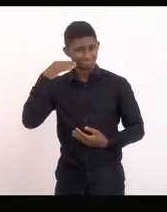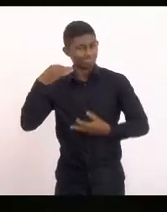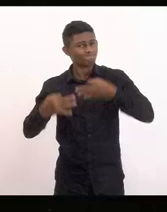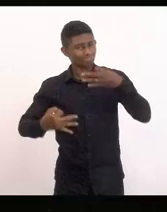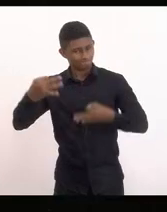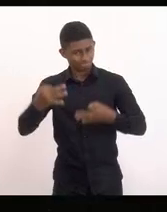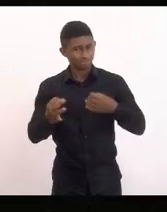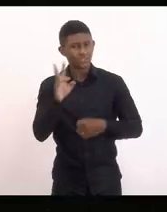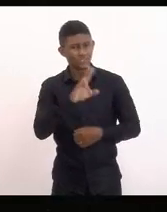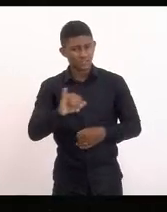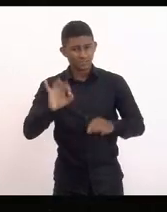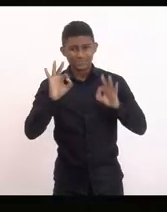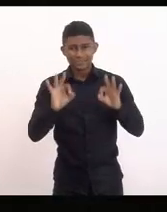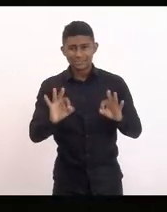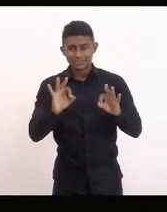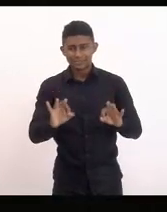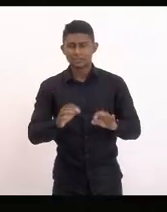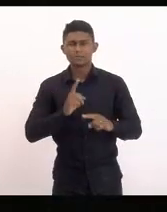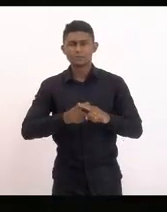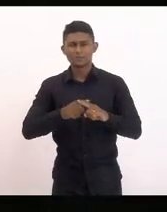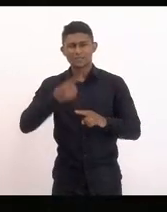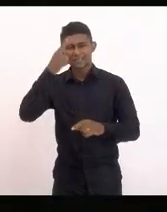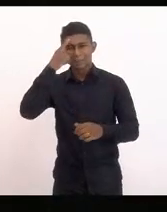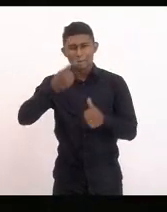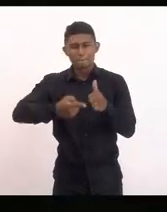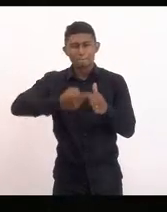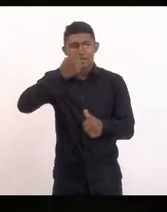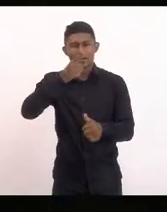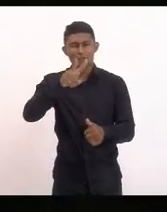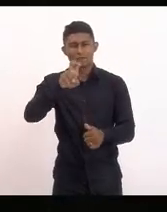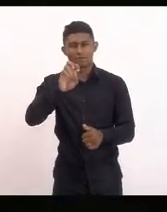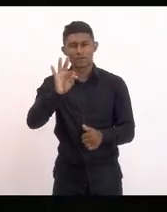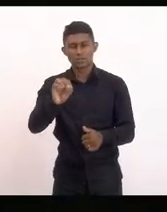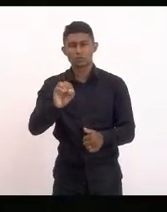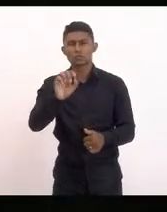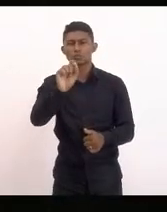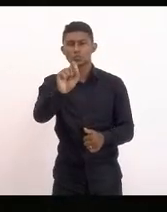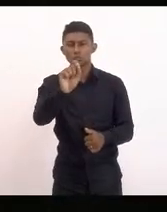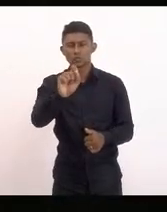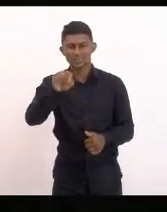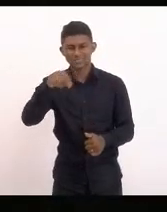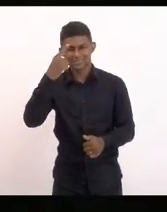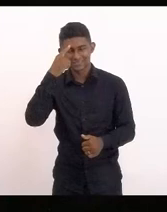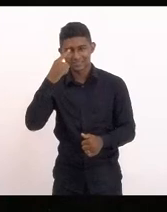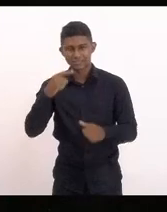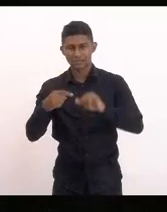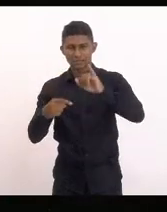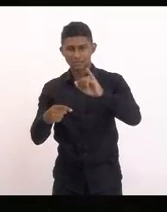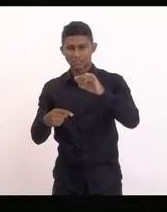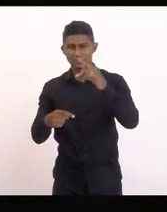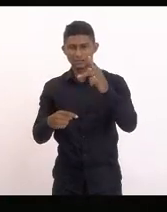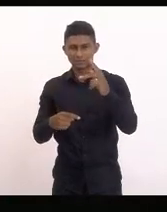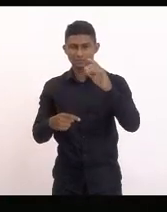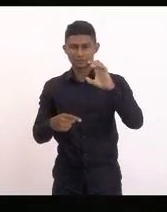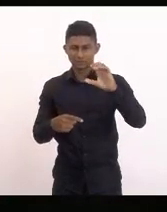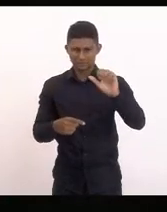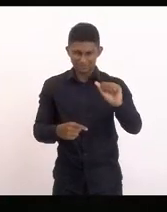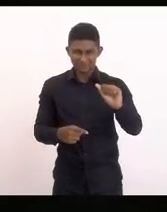na verdade, o primeiro veto foi retirar a progressão do IPCA, tão indispensável em